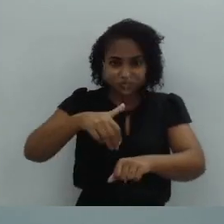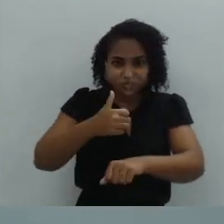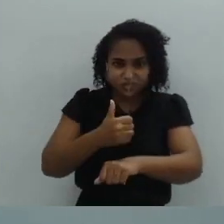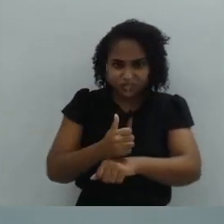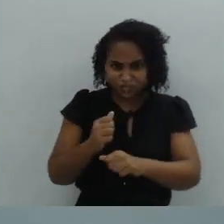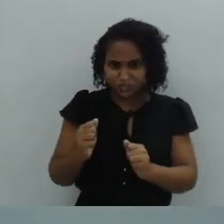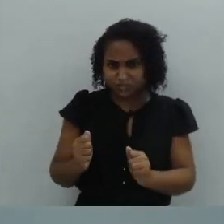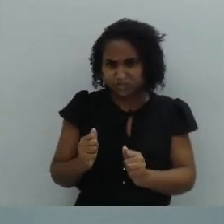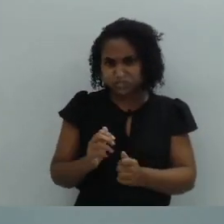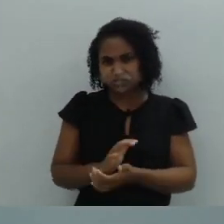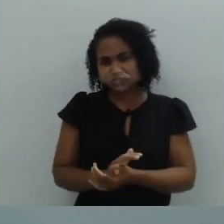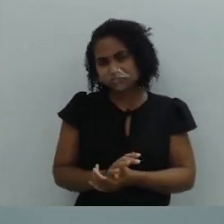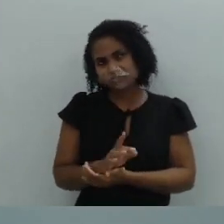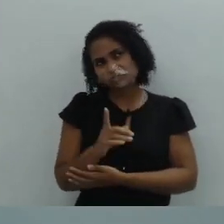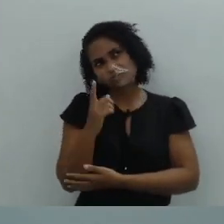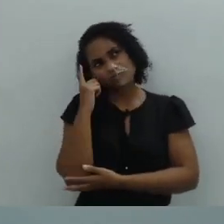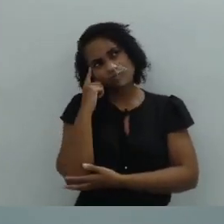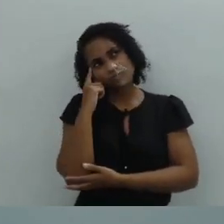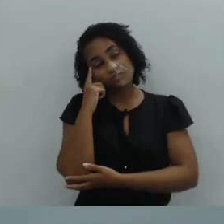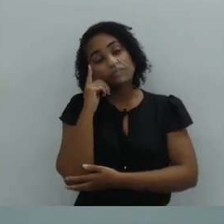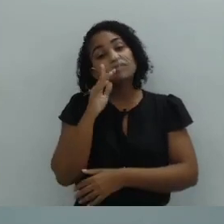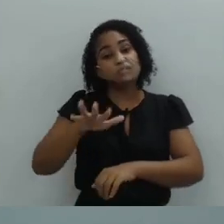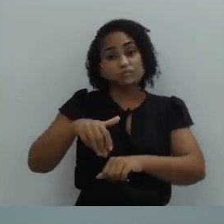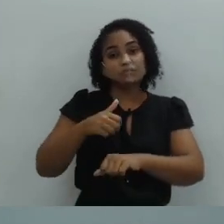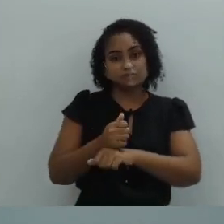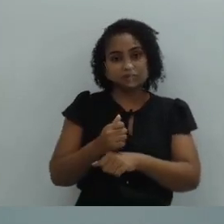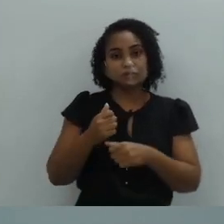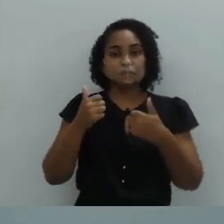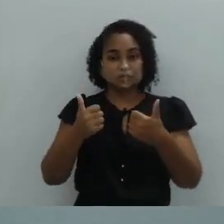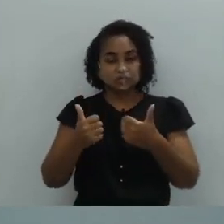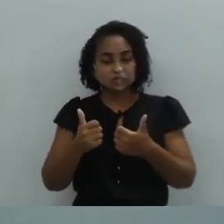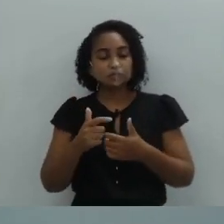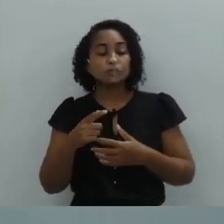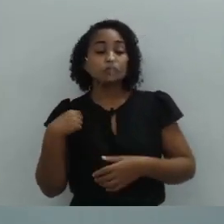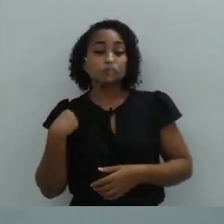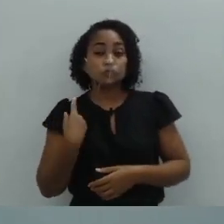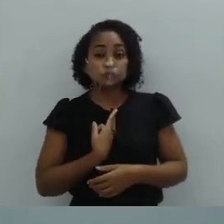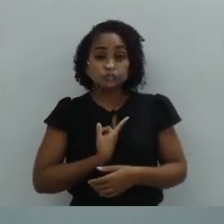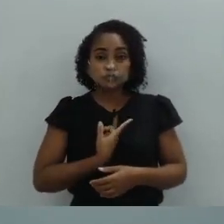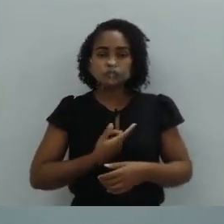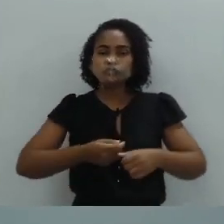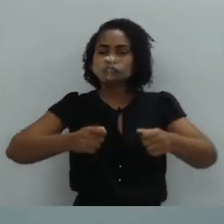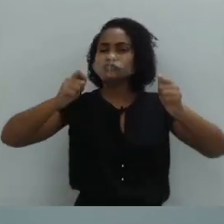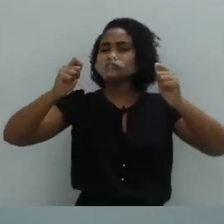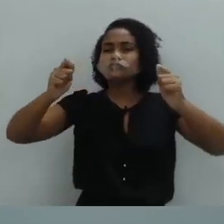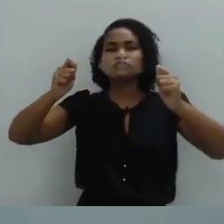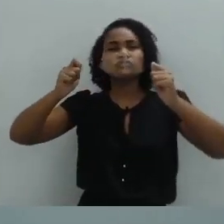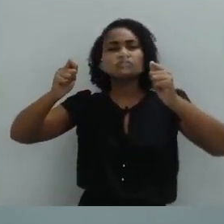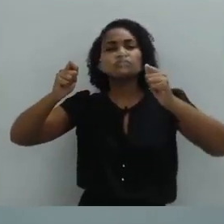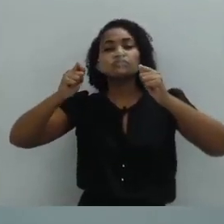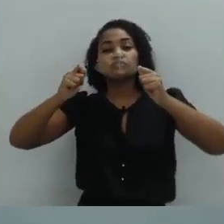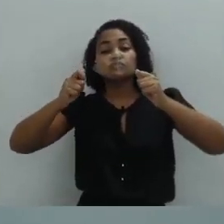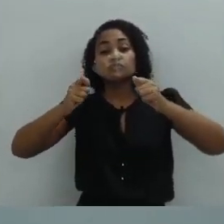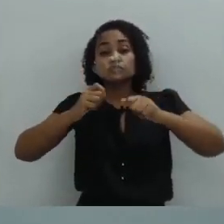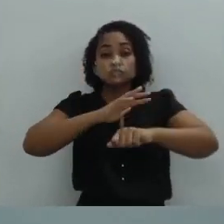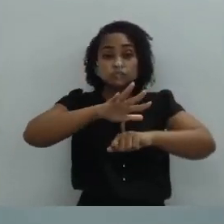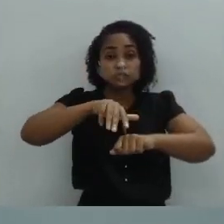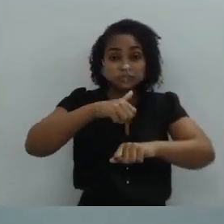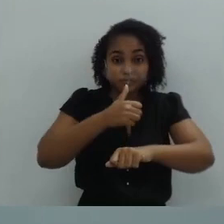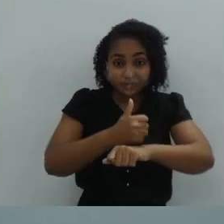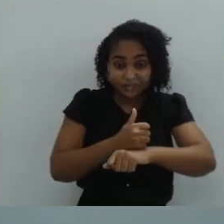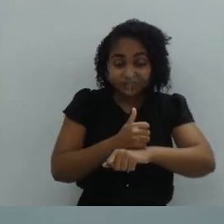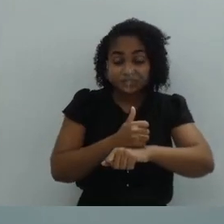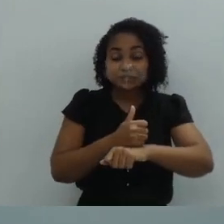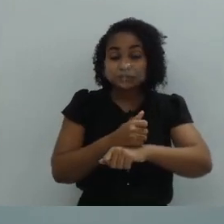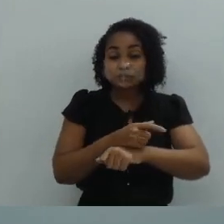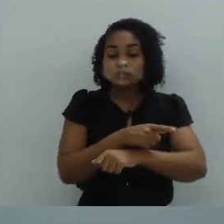praça? Vamos imaginar uma praça, então? A gente vai, então, reivindicar uma praça para